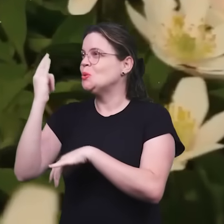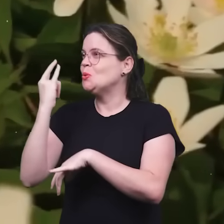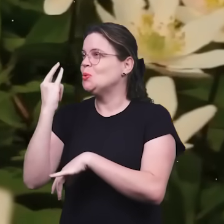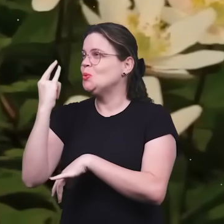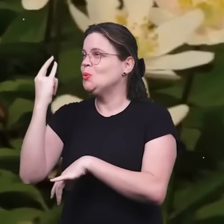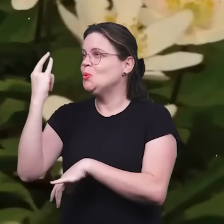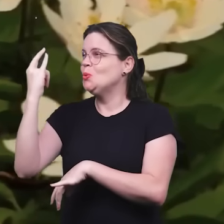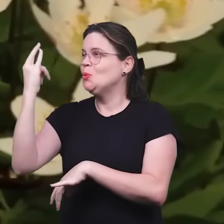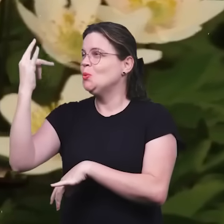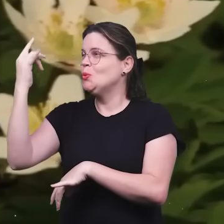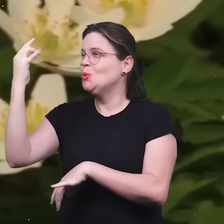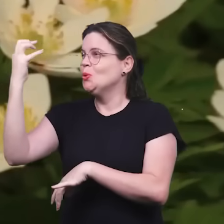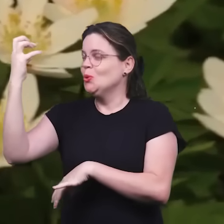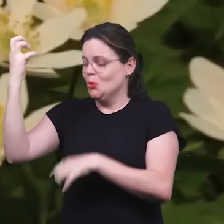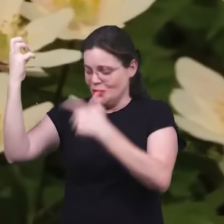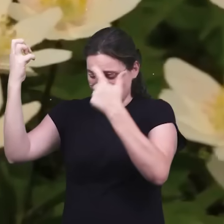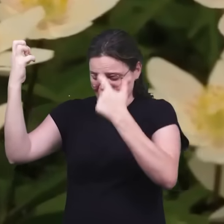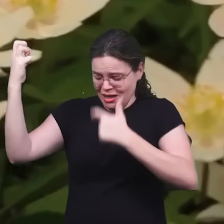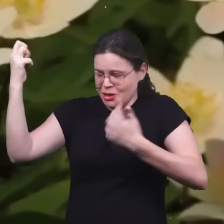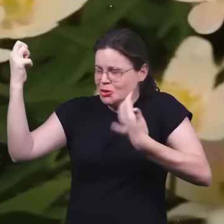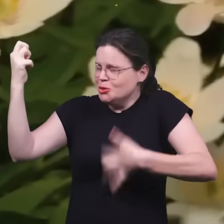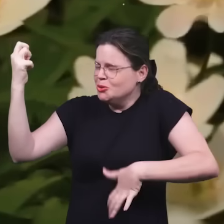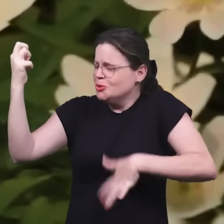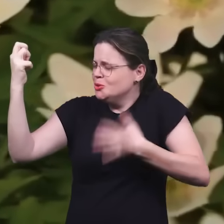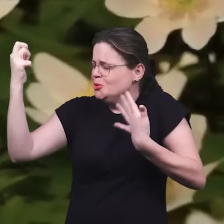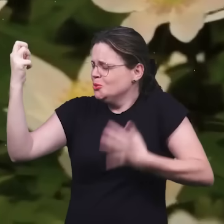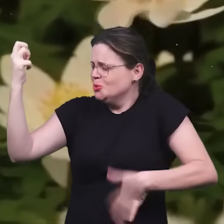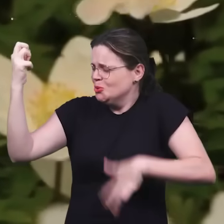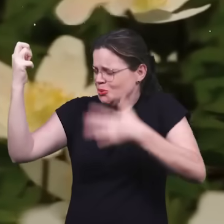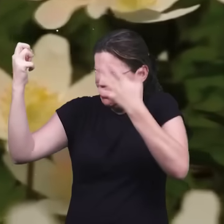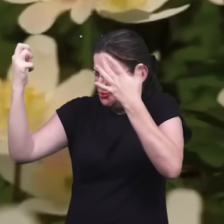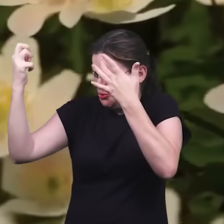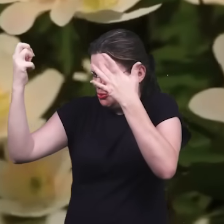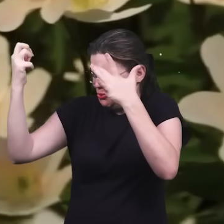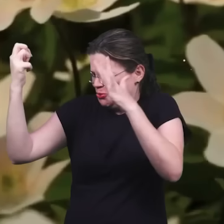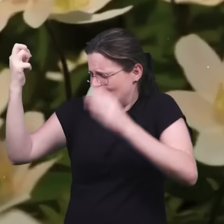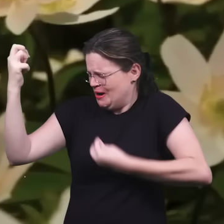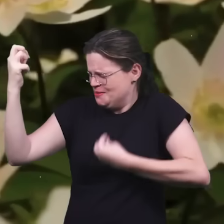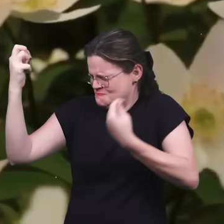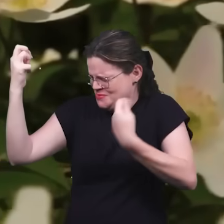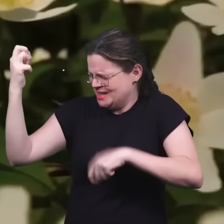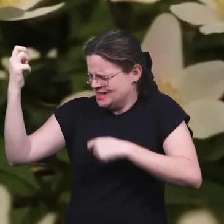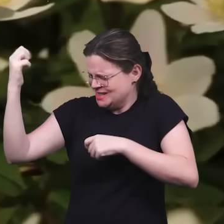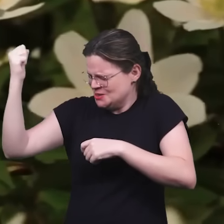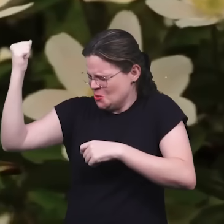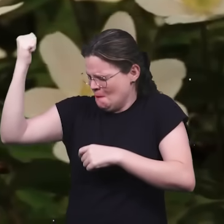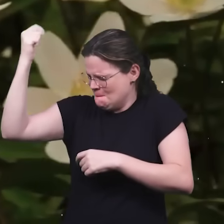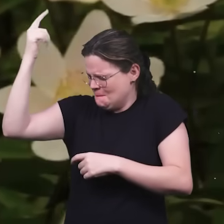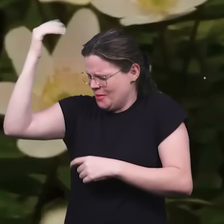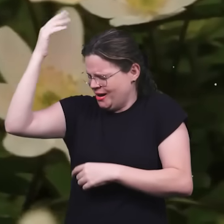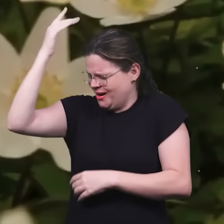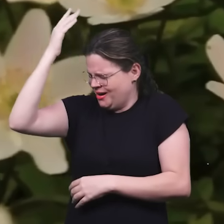Sem o teu amor não sei viver,